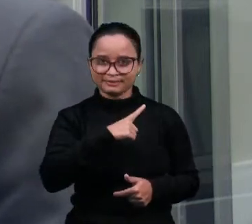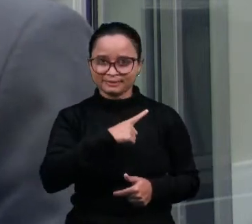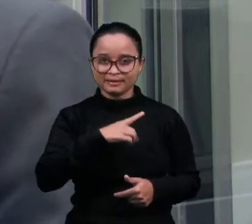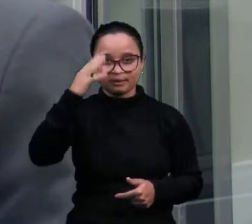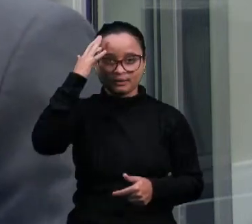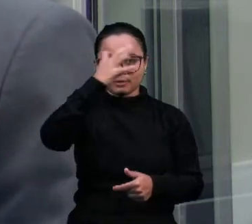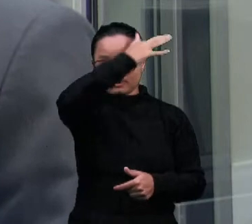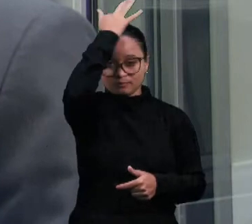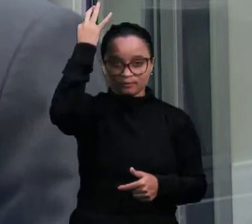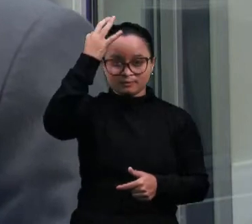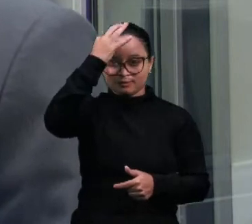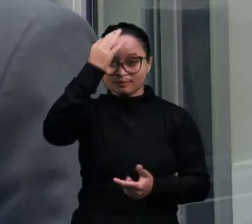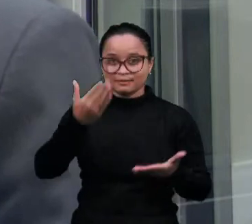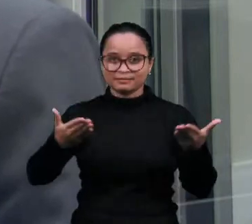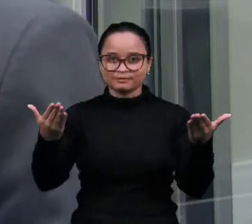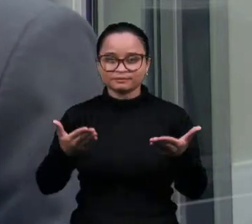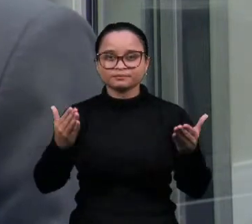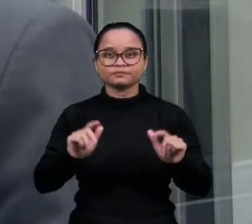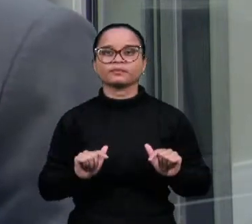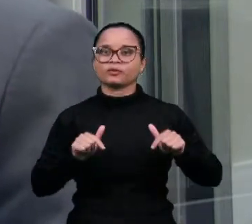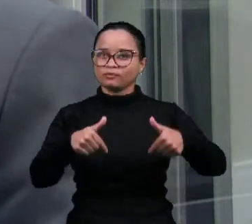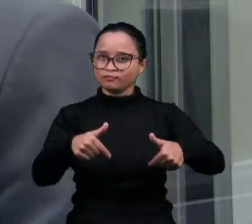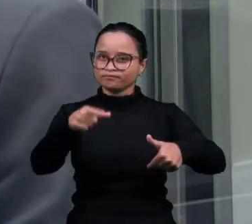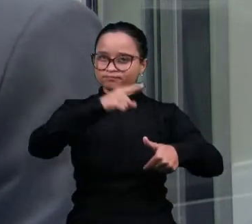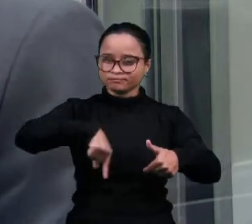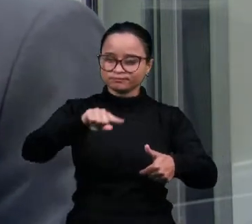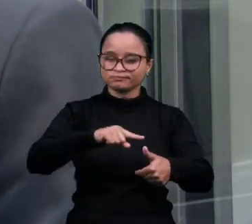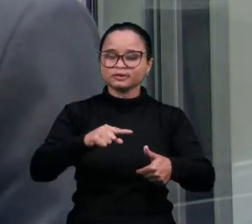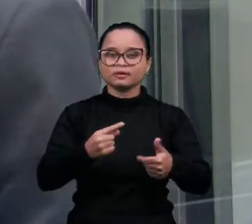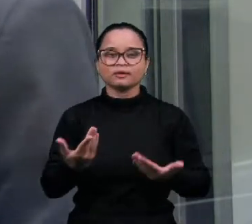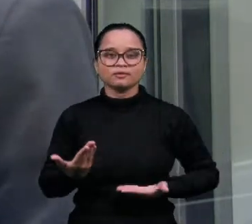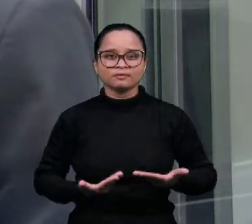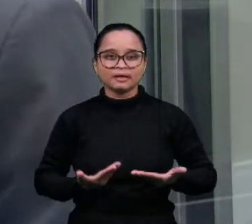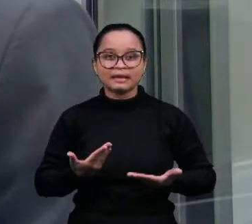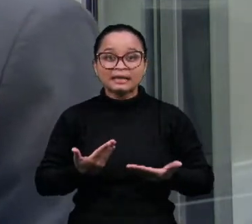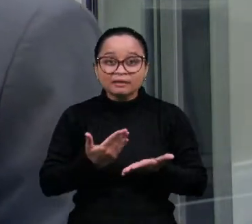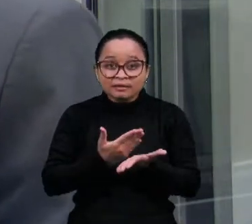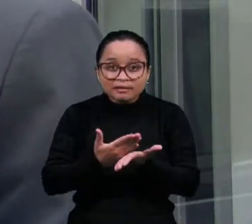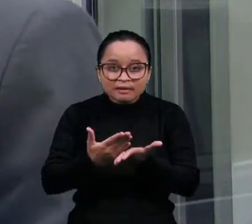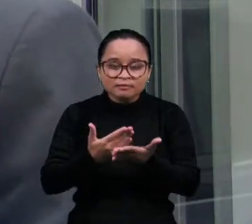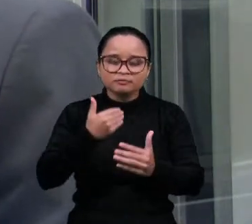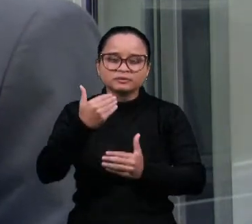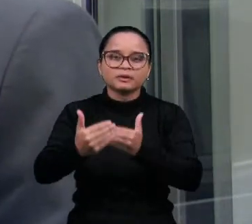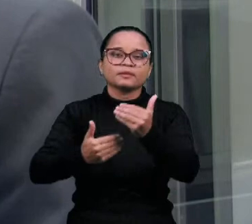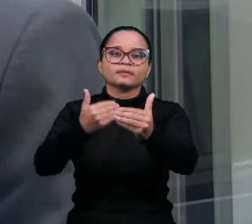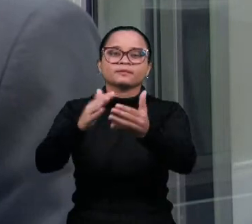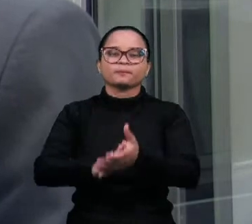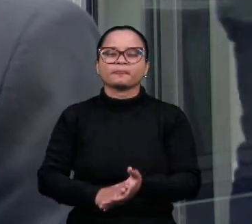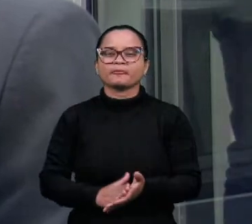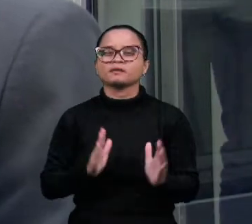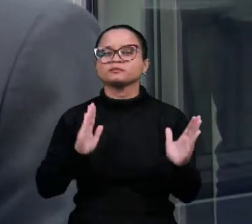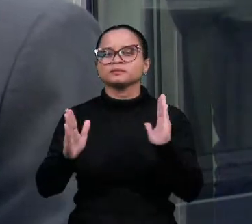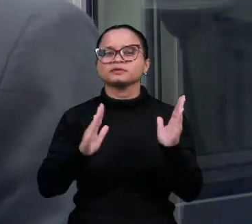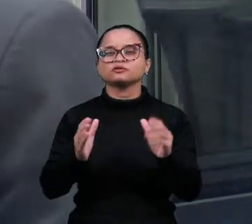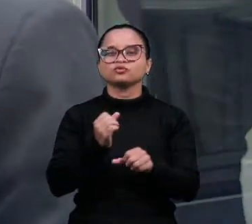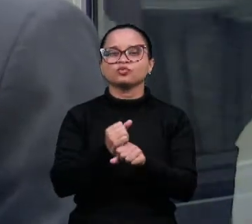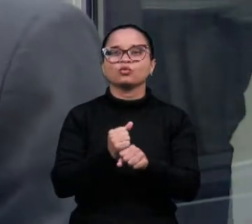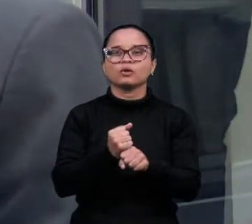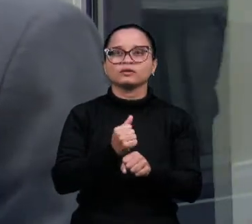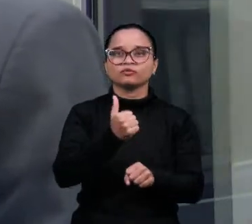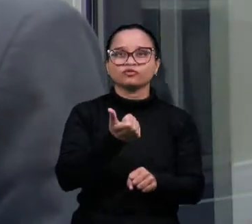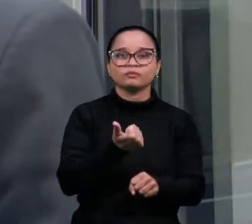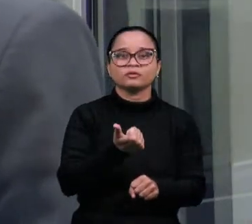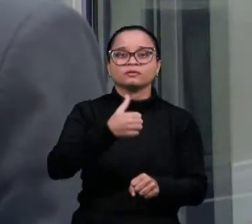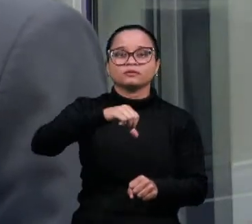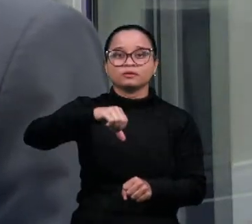foi trabalhando e nós começamos então a caminhar. Naquela época ali, entre 91, 92,